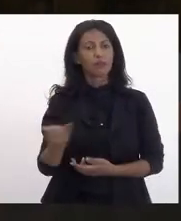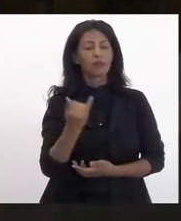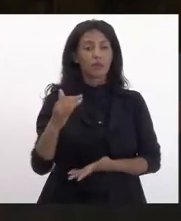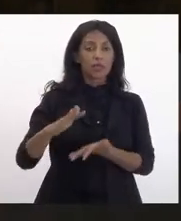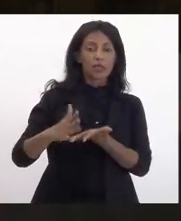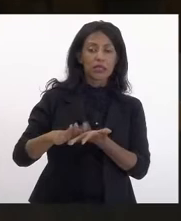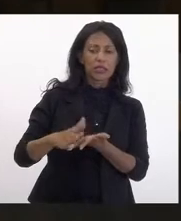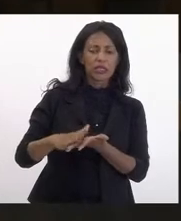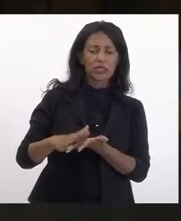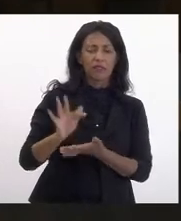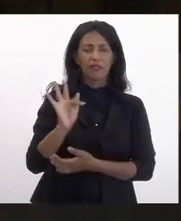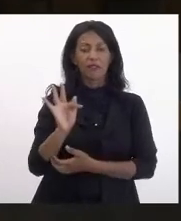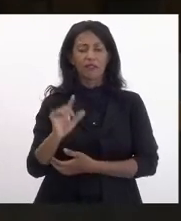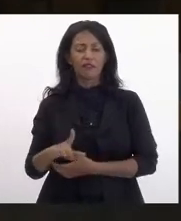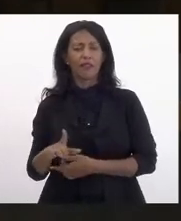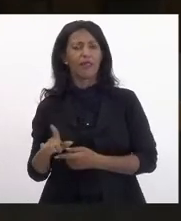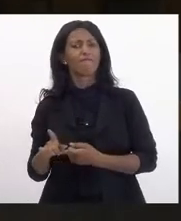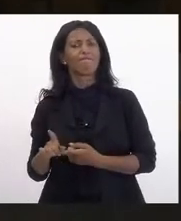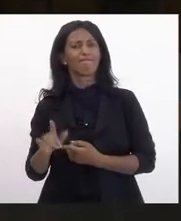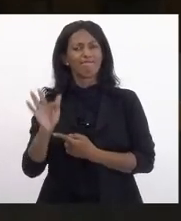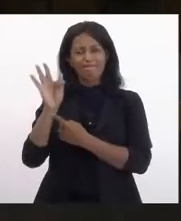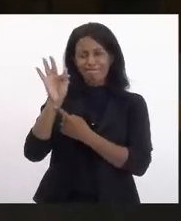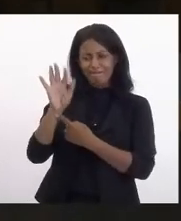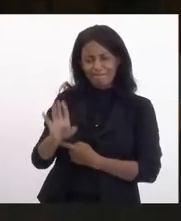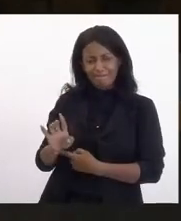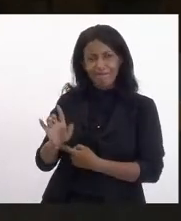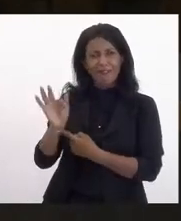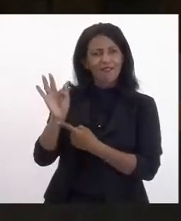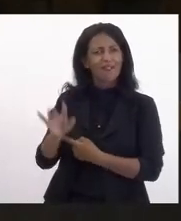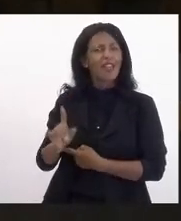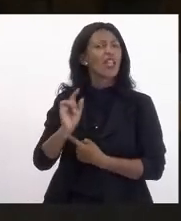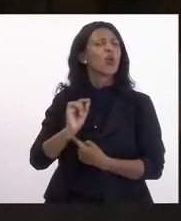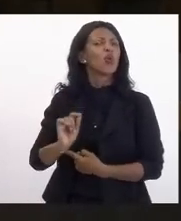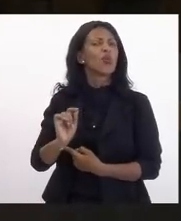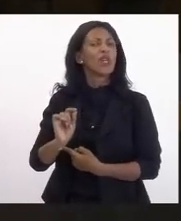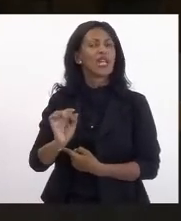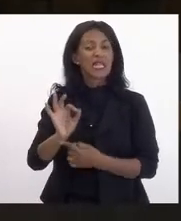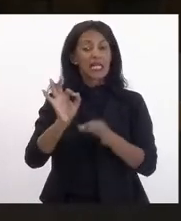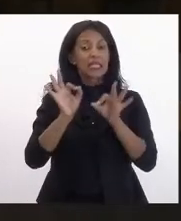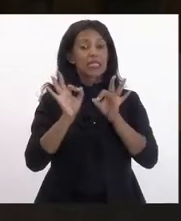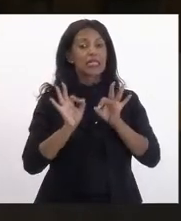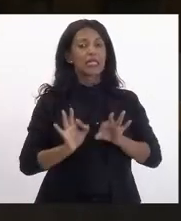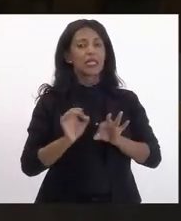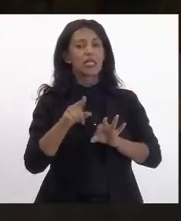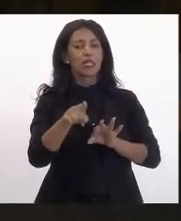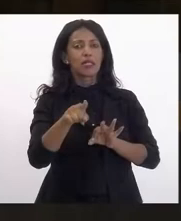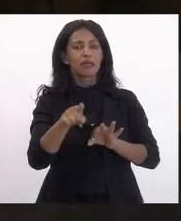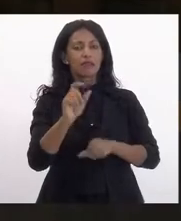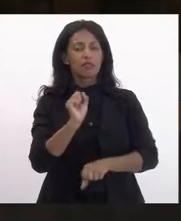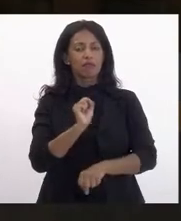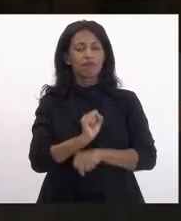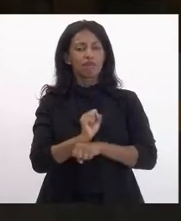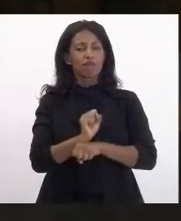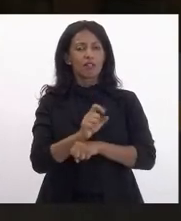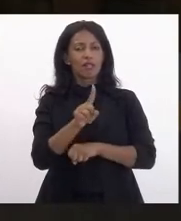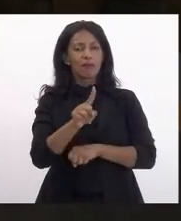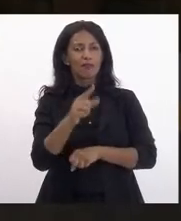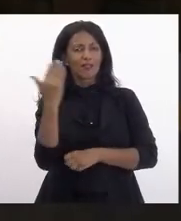samba fala sobre fé, né? E fé é certeza daquilo que a gente espera e convicção daquilo que a gente não